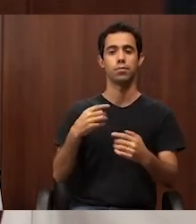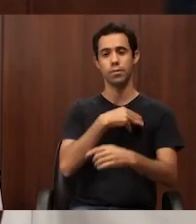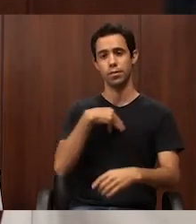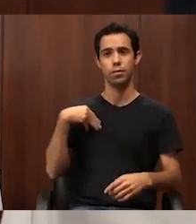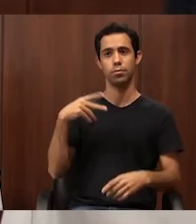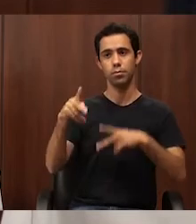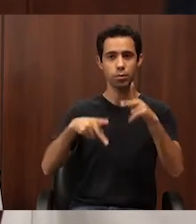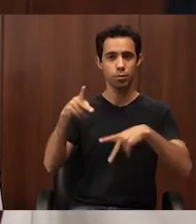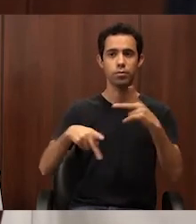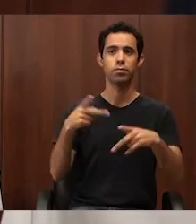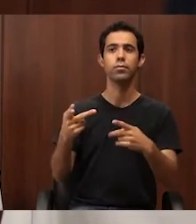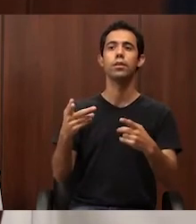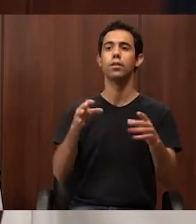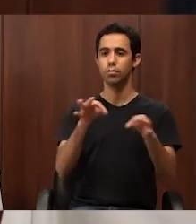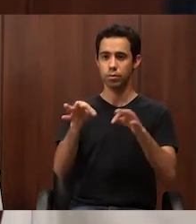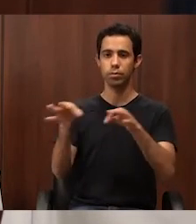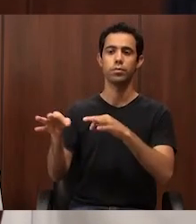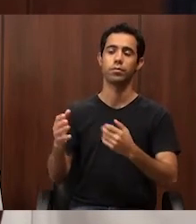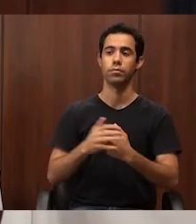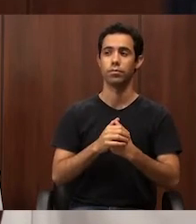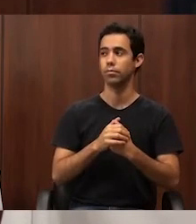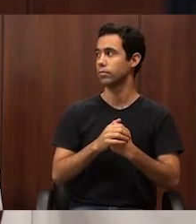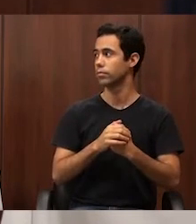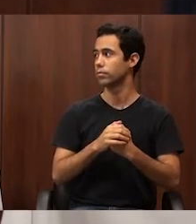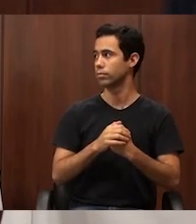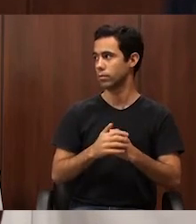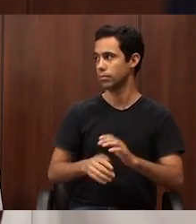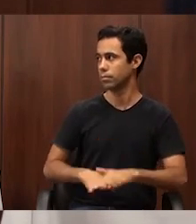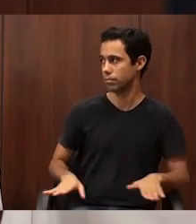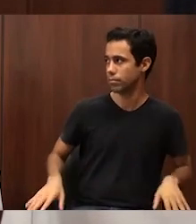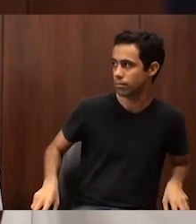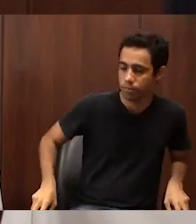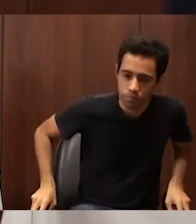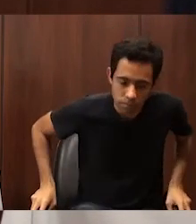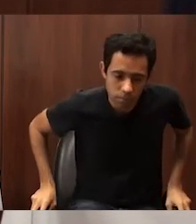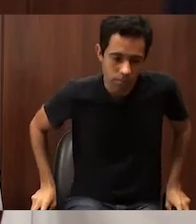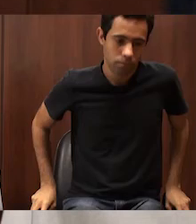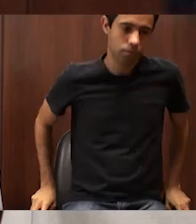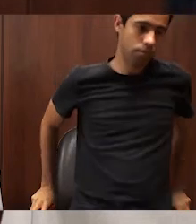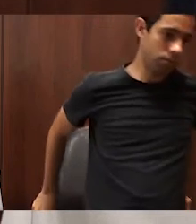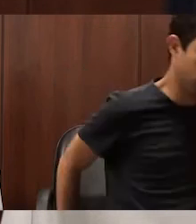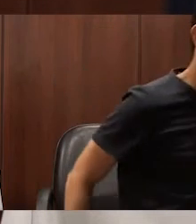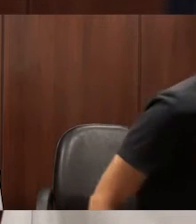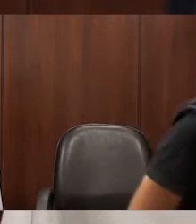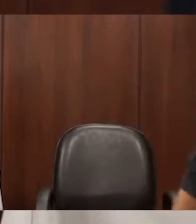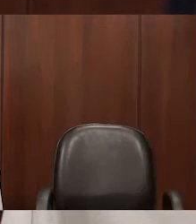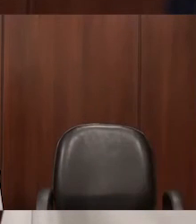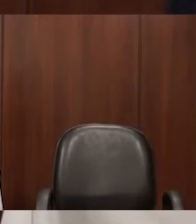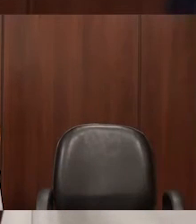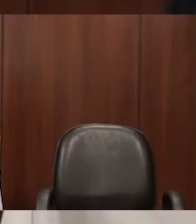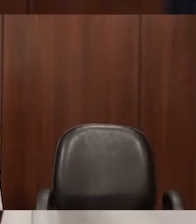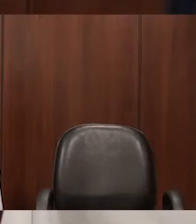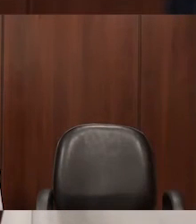e feito um cronograma. Se esse cronograma não está sendo cumprido, é algo a ser realmente verificado, isso aí a Secretaria